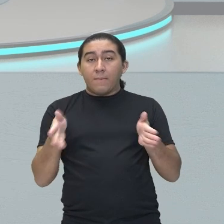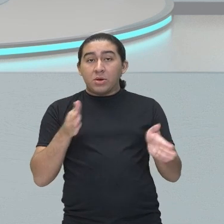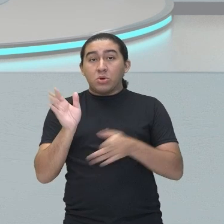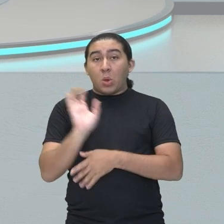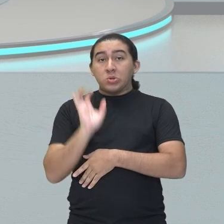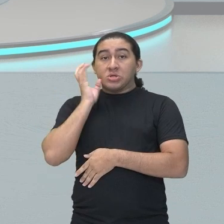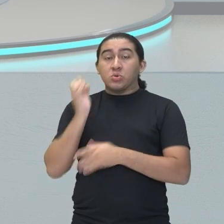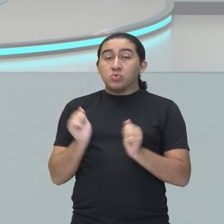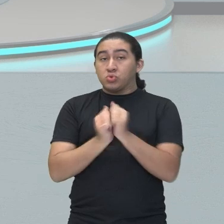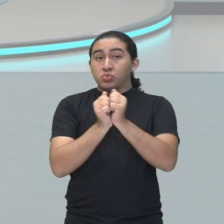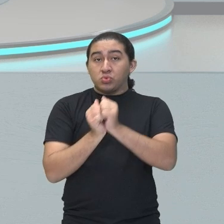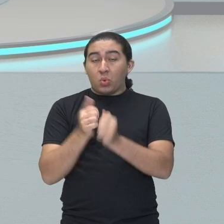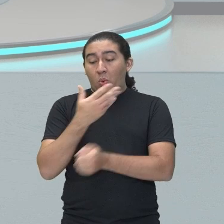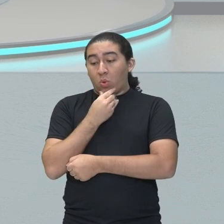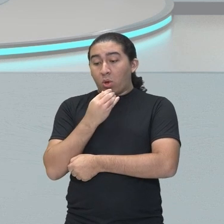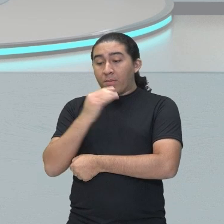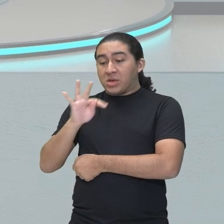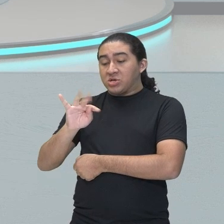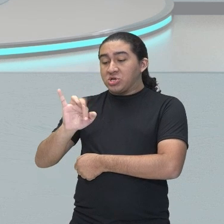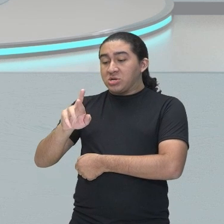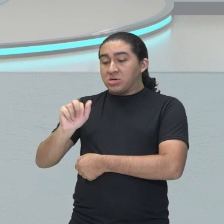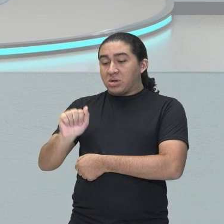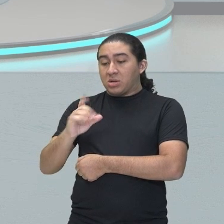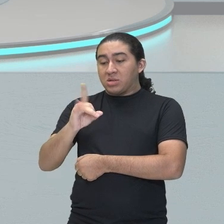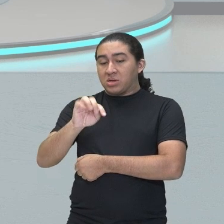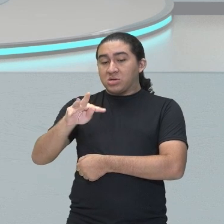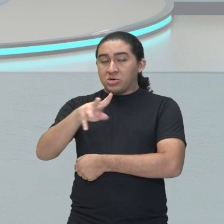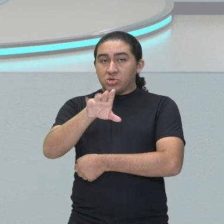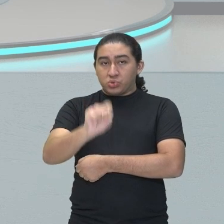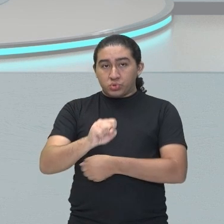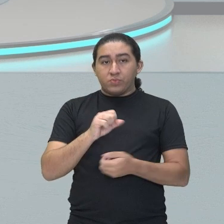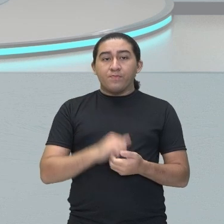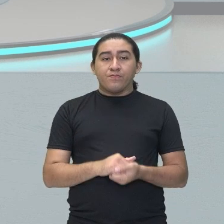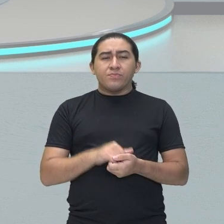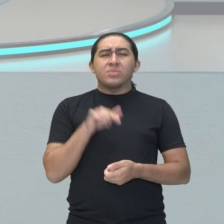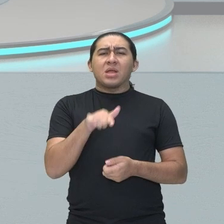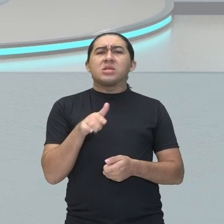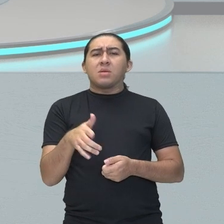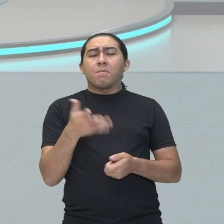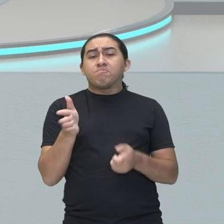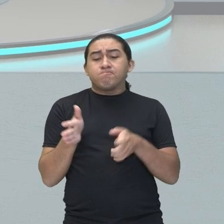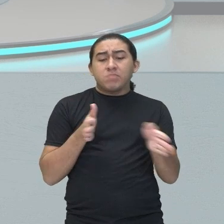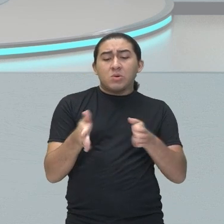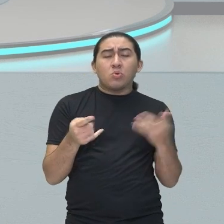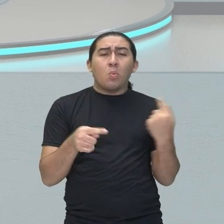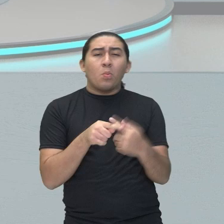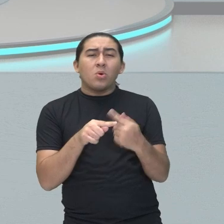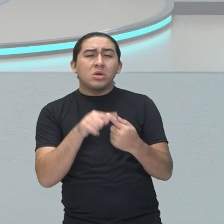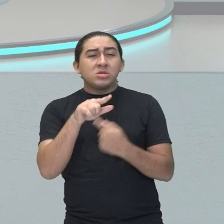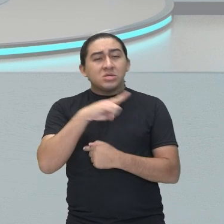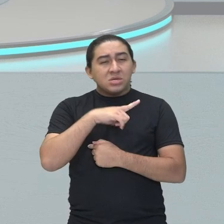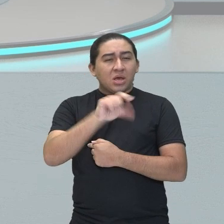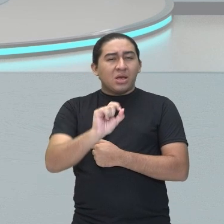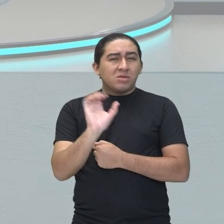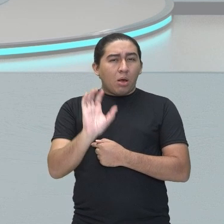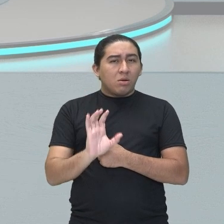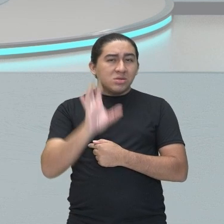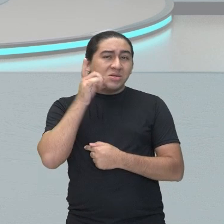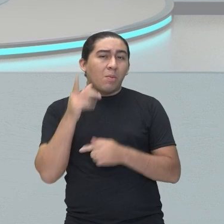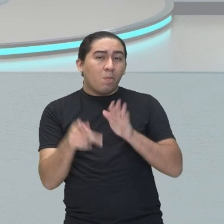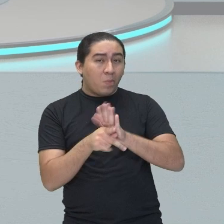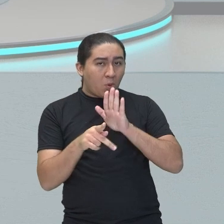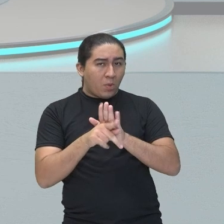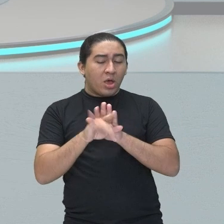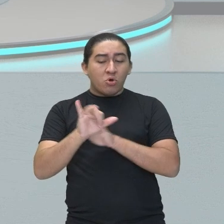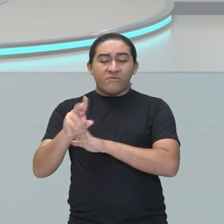com Tiradentes. Então, esse período, o que aconteceu? Por que eles estavam revoltados? Por que aconteceu a